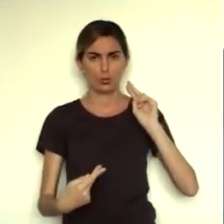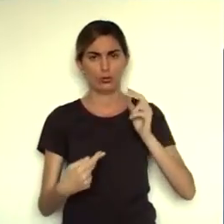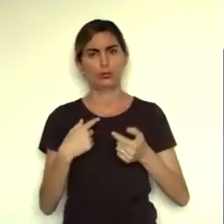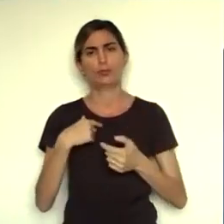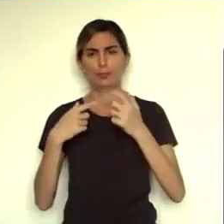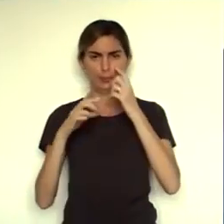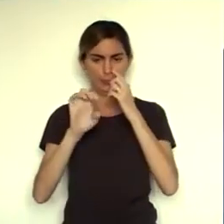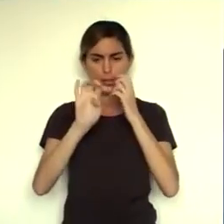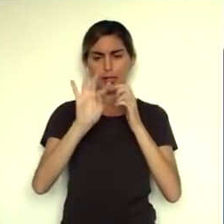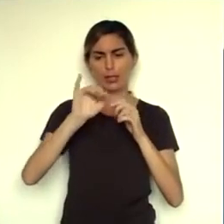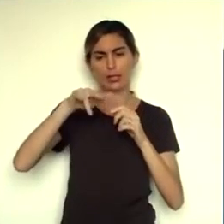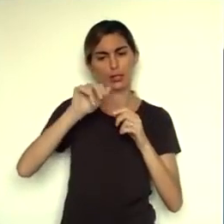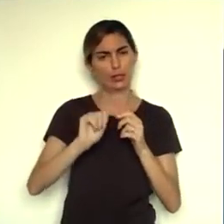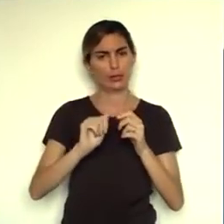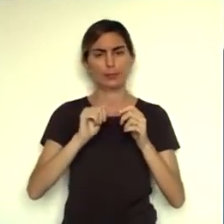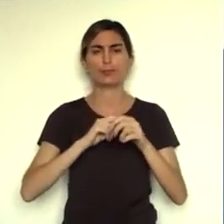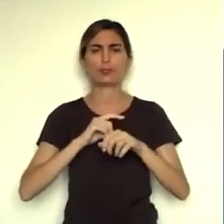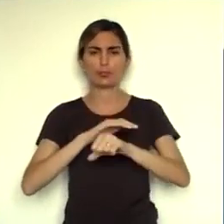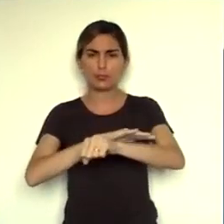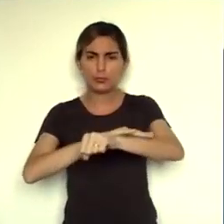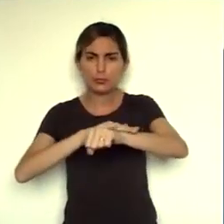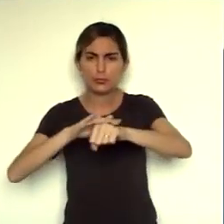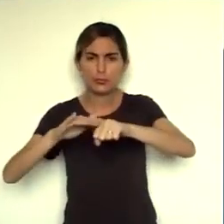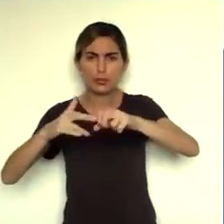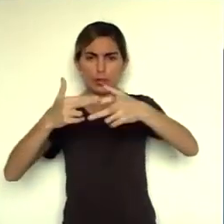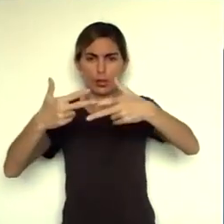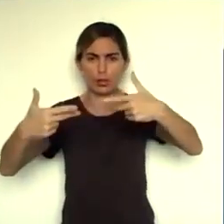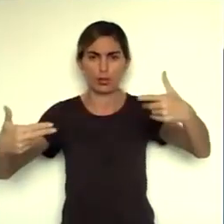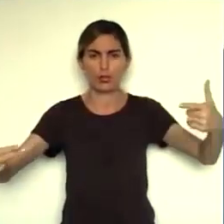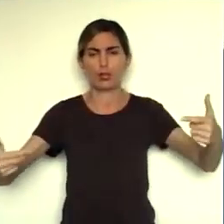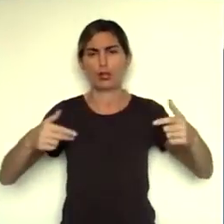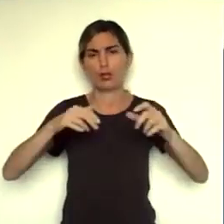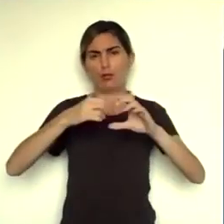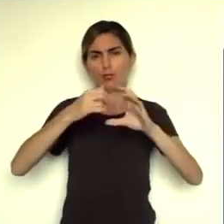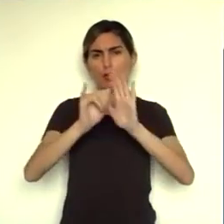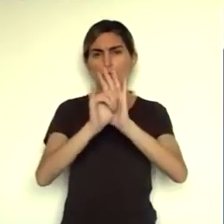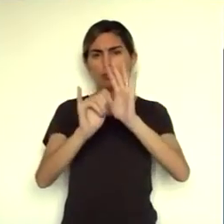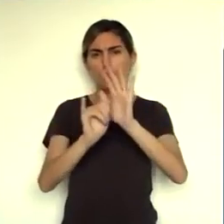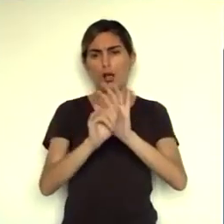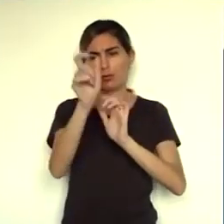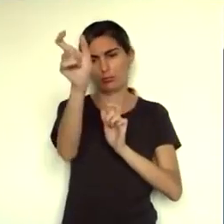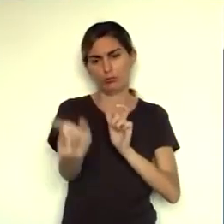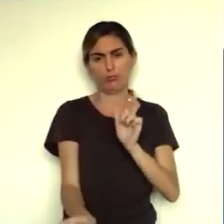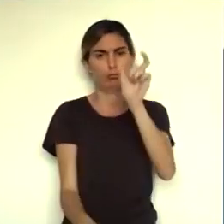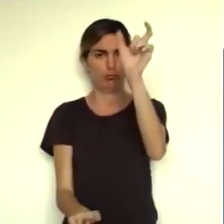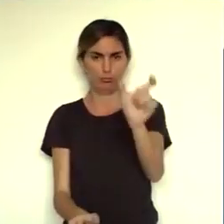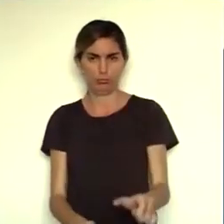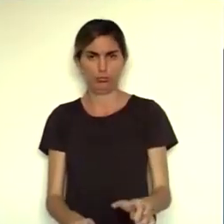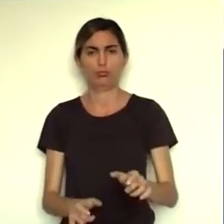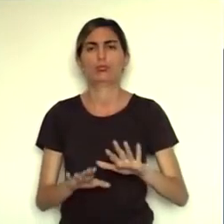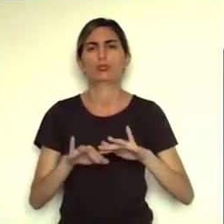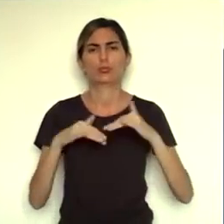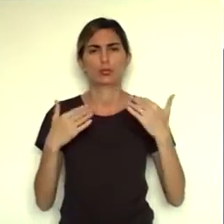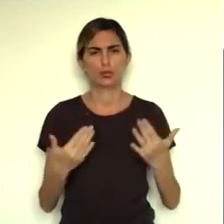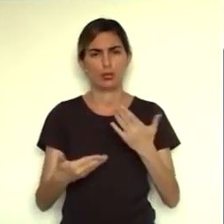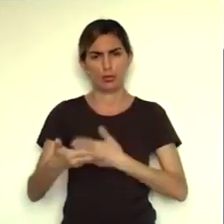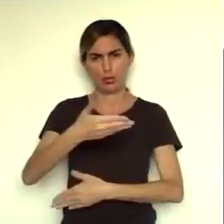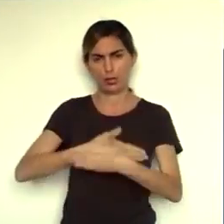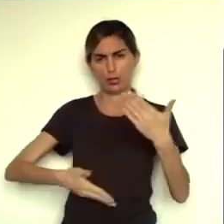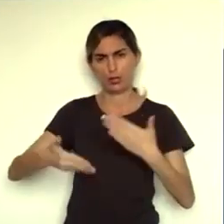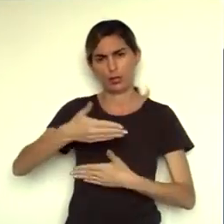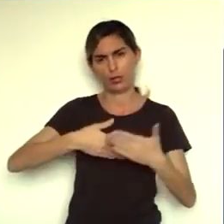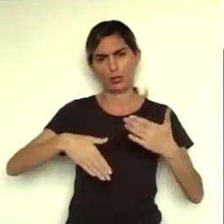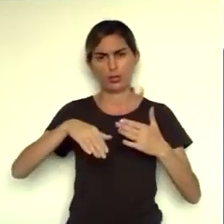biológico. O conceito de etnia, ele dá uma caracterização de identidade ao sujeito. Então,